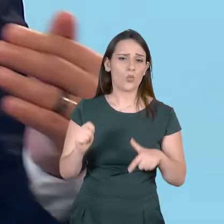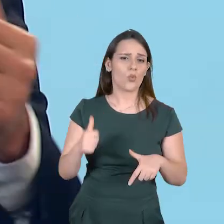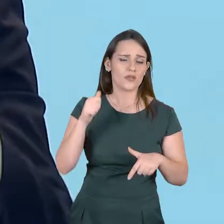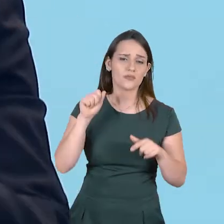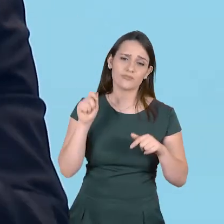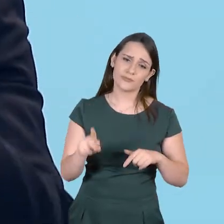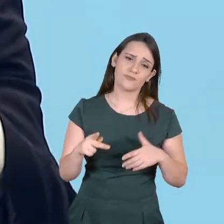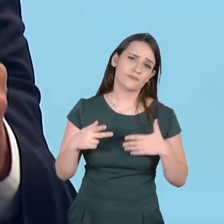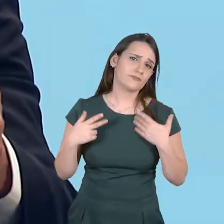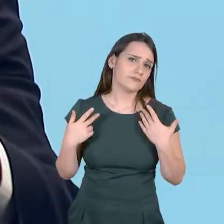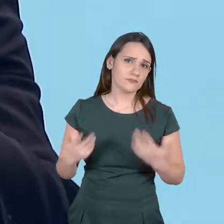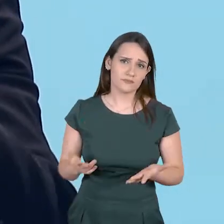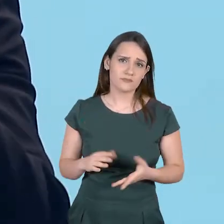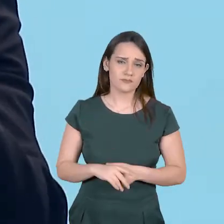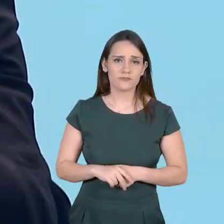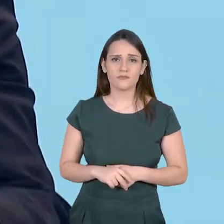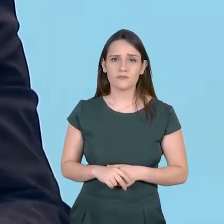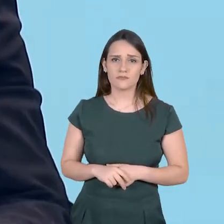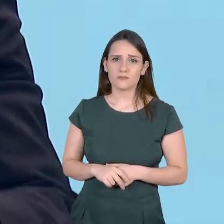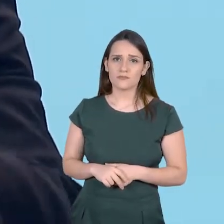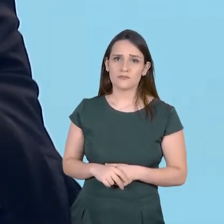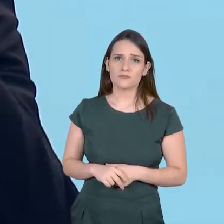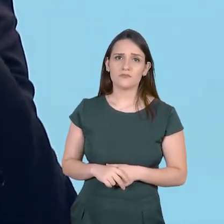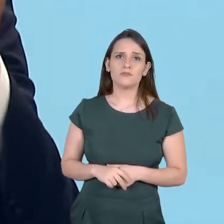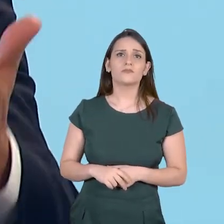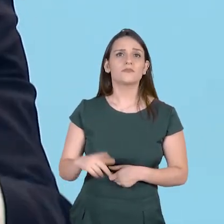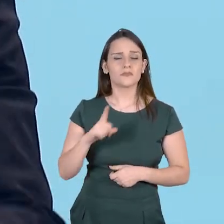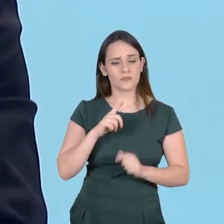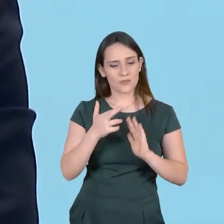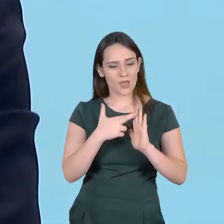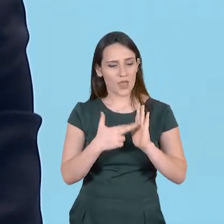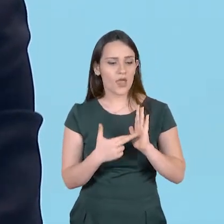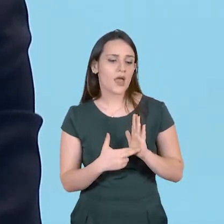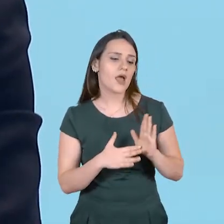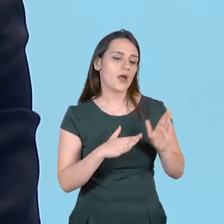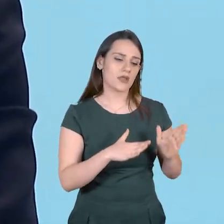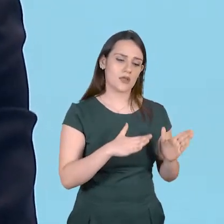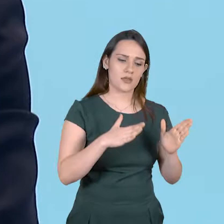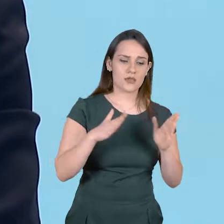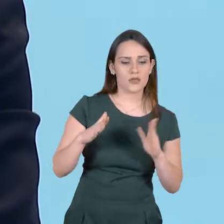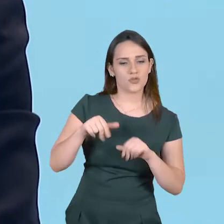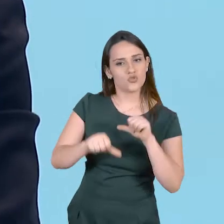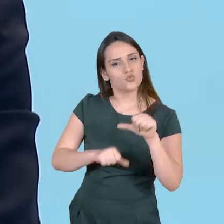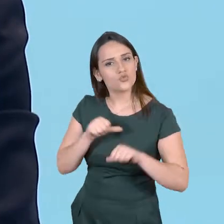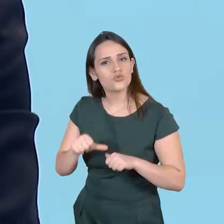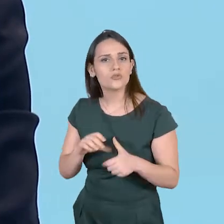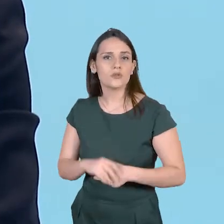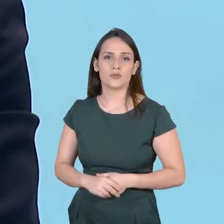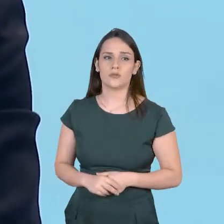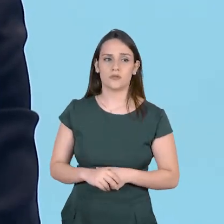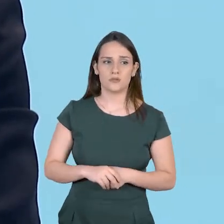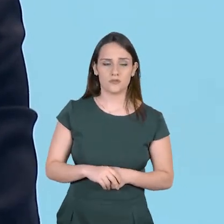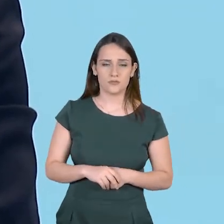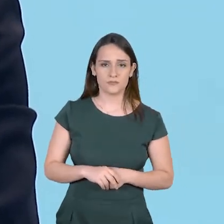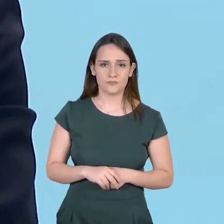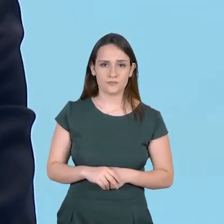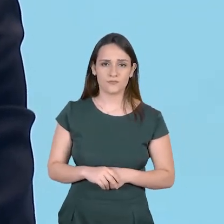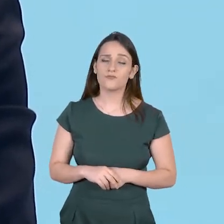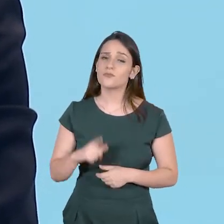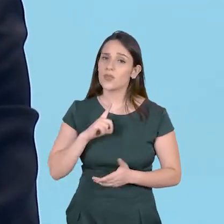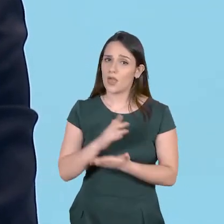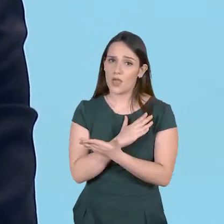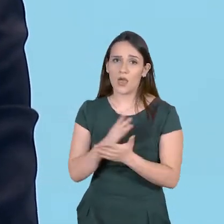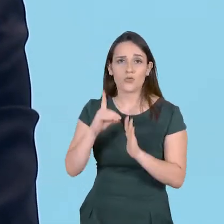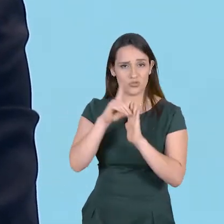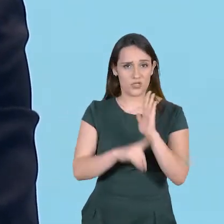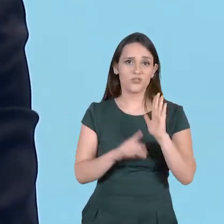aposentar, né, vai ter regras de transição, vai ter preservado ainda algum dos seus direitos adquiridos,